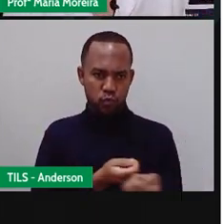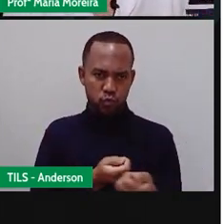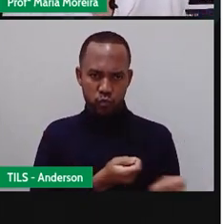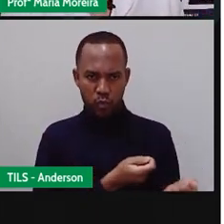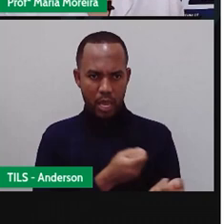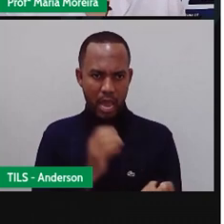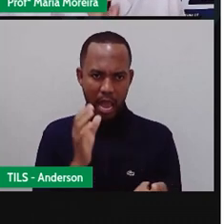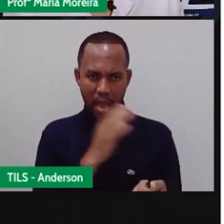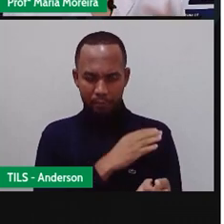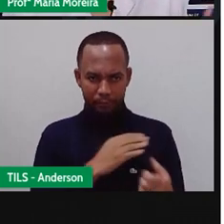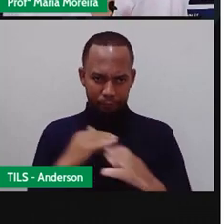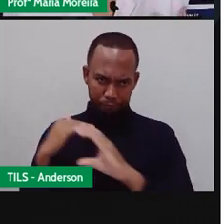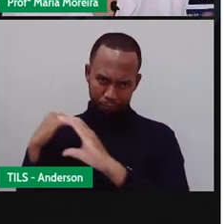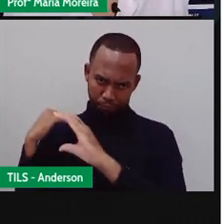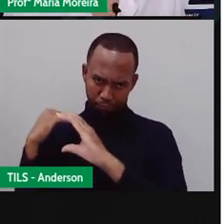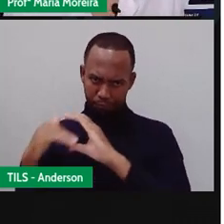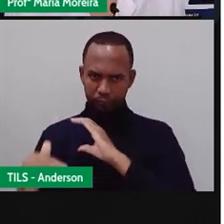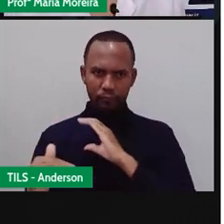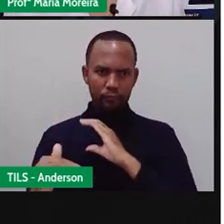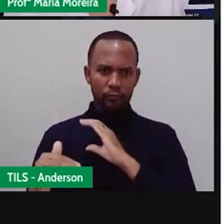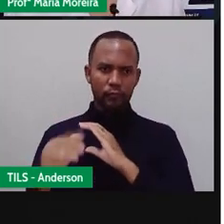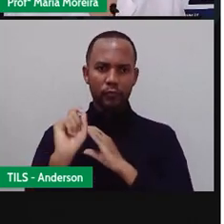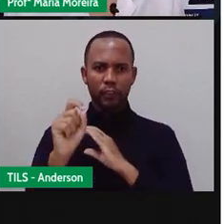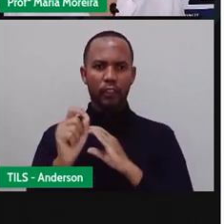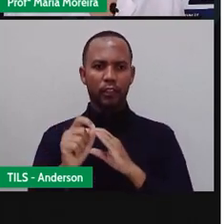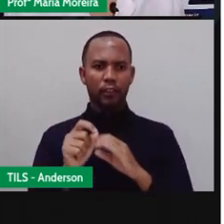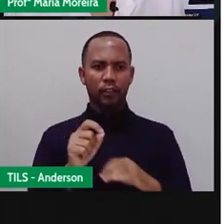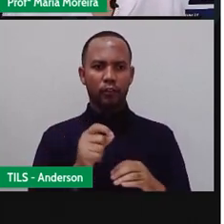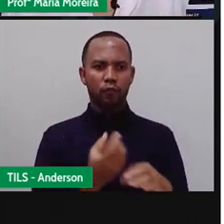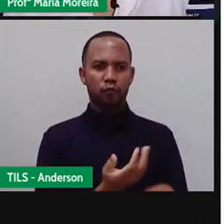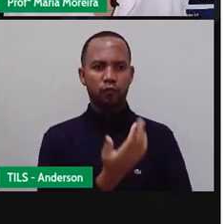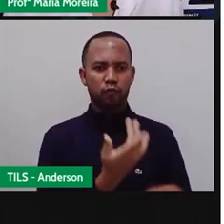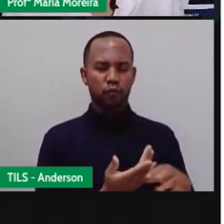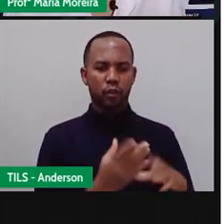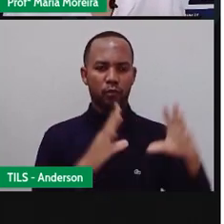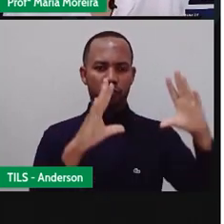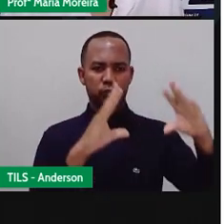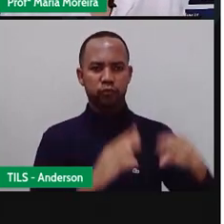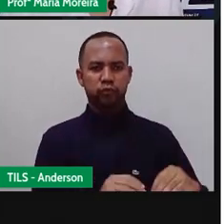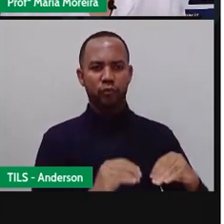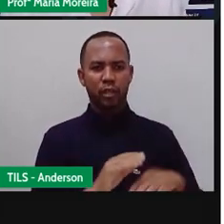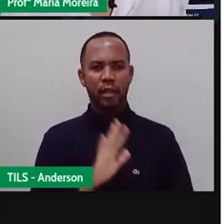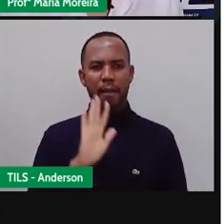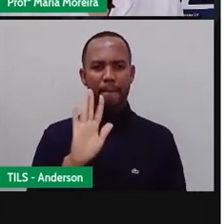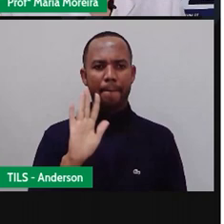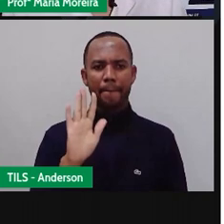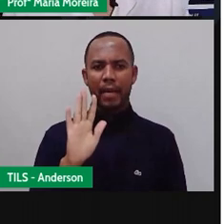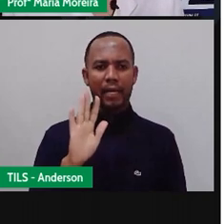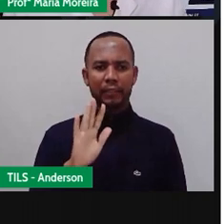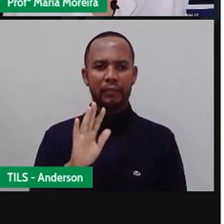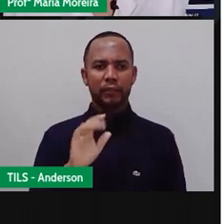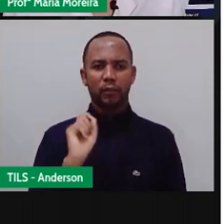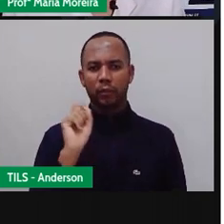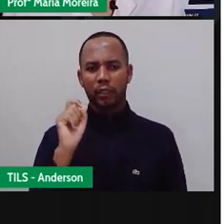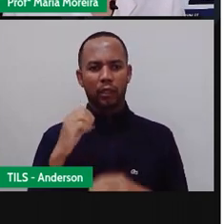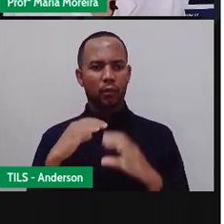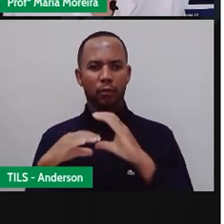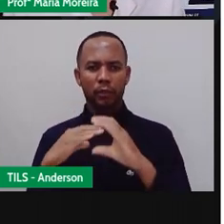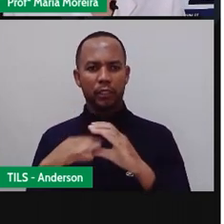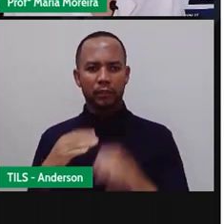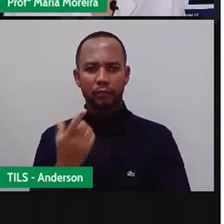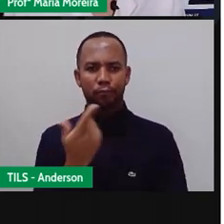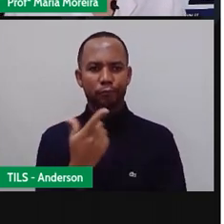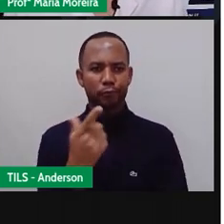pode reagir e começar a agir aí Contra esse essas queimadas mas imagine Só se não houvesse essa